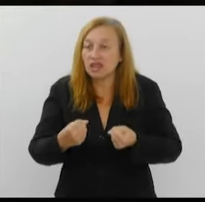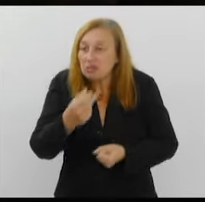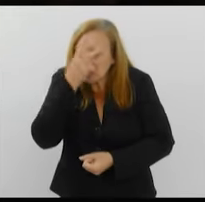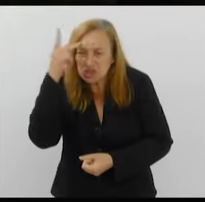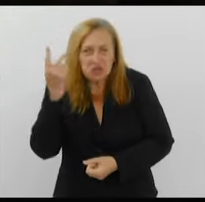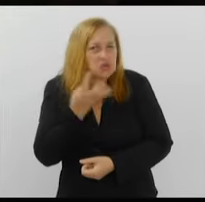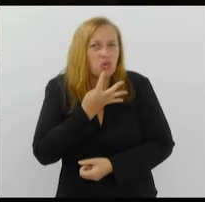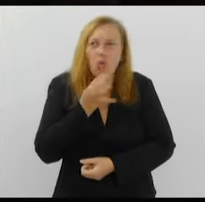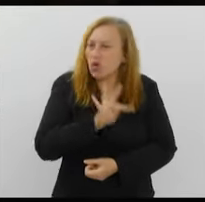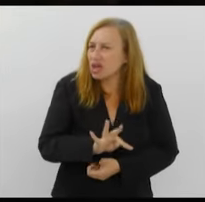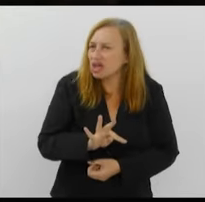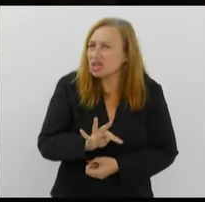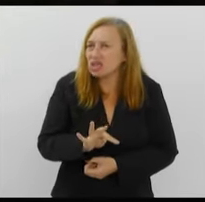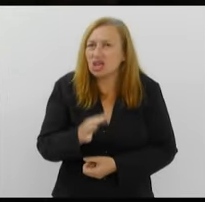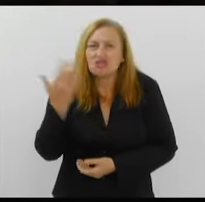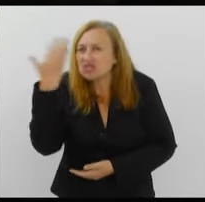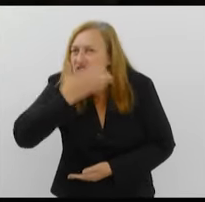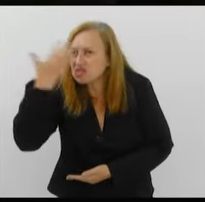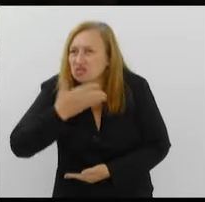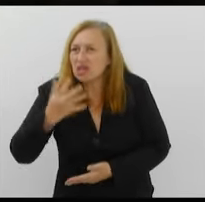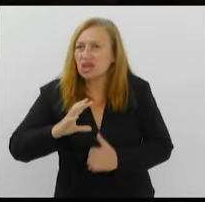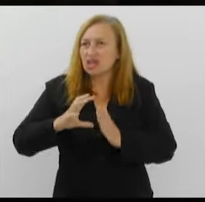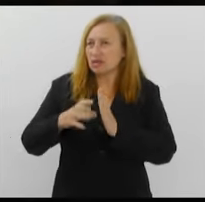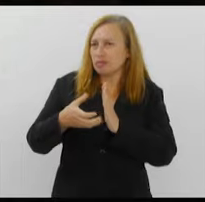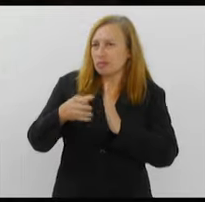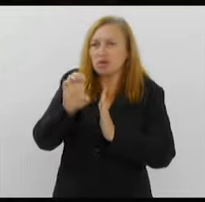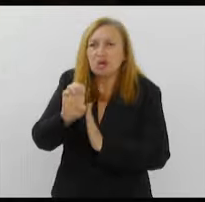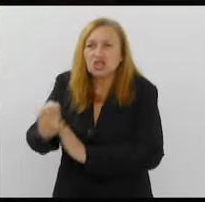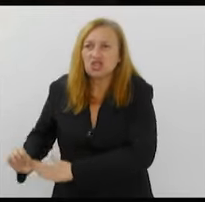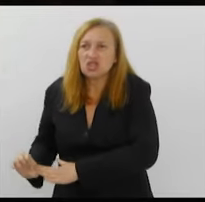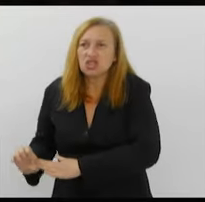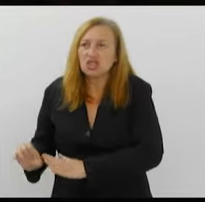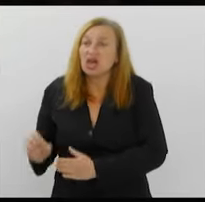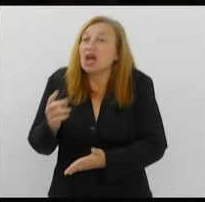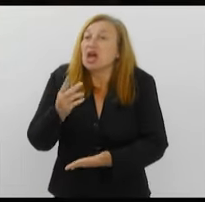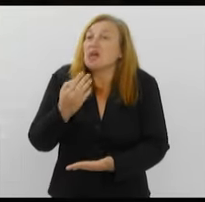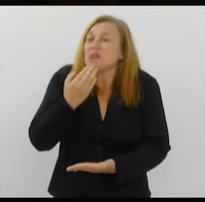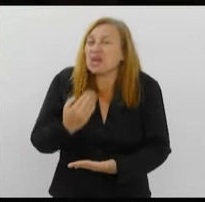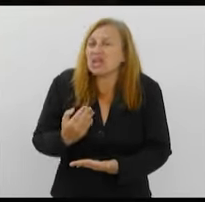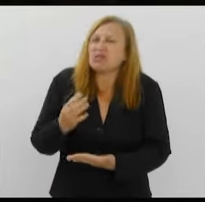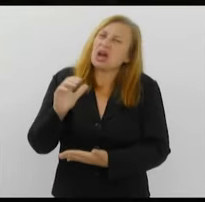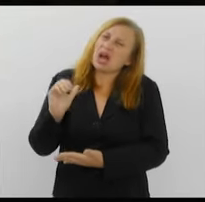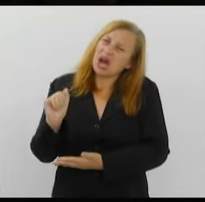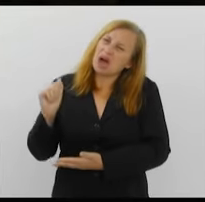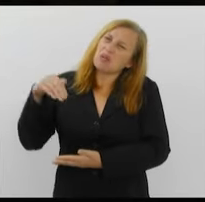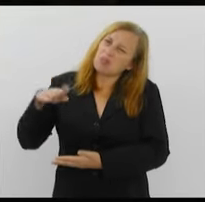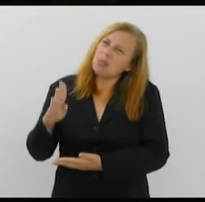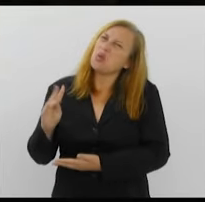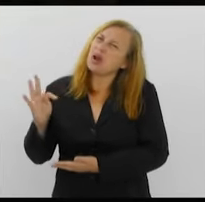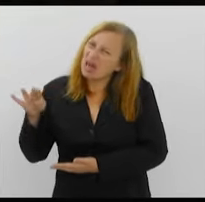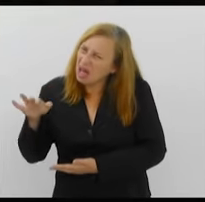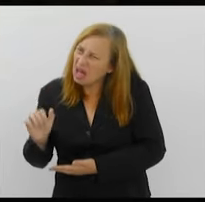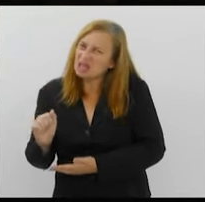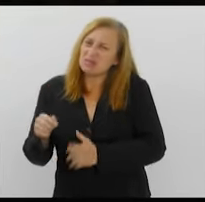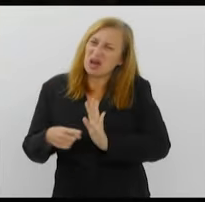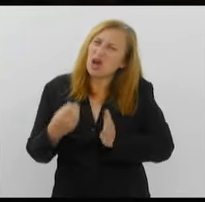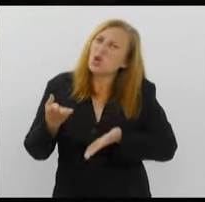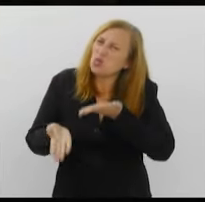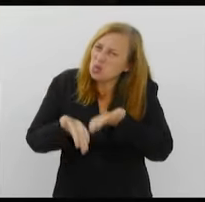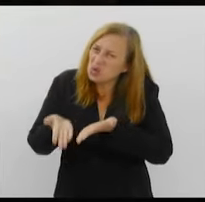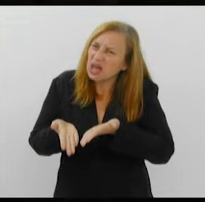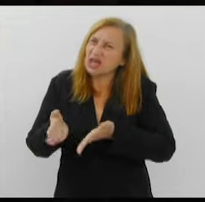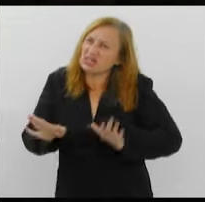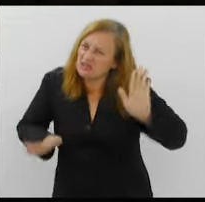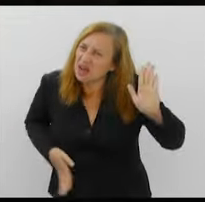né, numa situação dessa, você não vê esses partidos de esquerda, os mesmos que estão pedindo ambulância para vagabundo. E aí, eu quero tornar público a população do